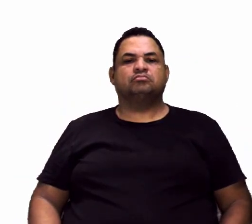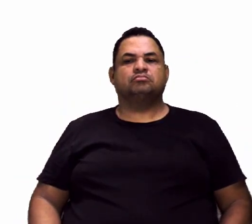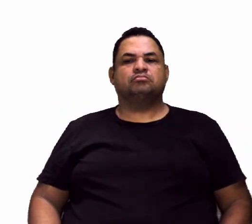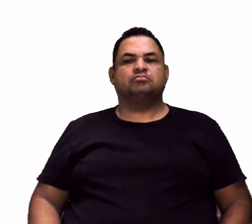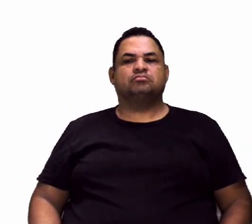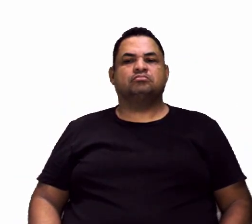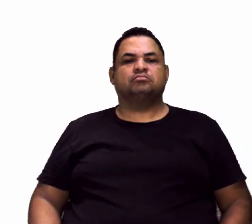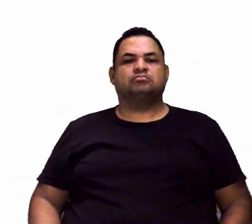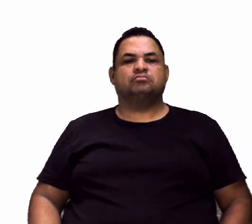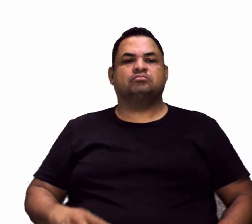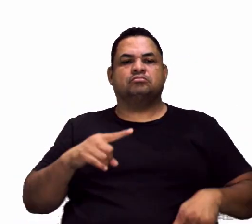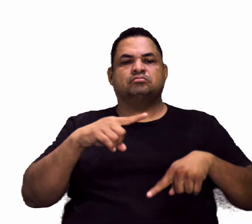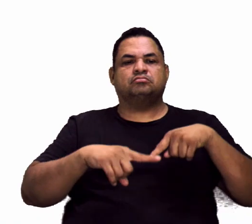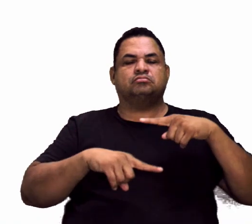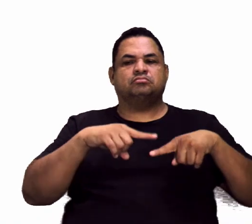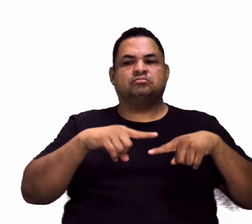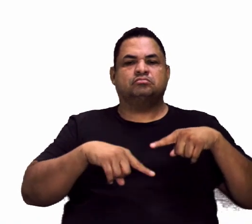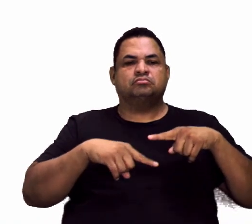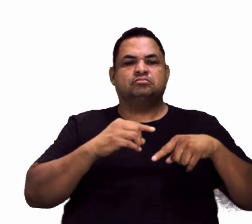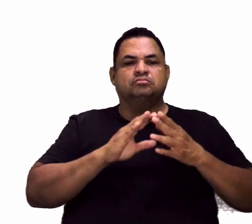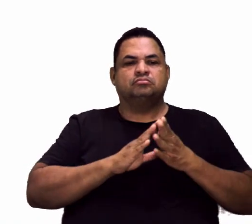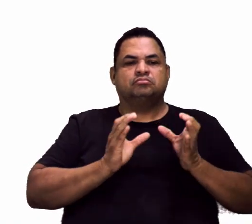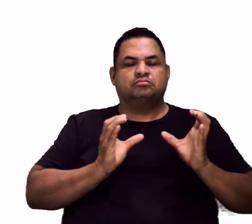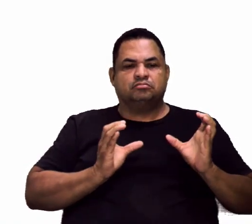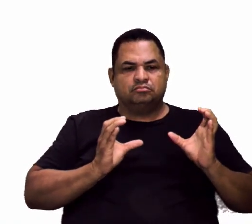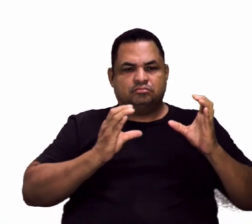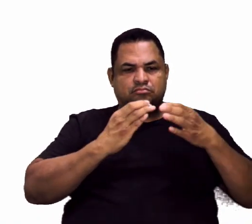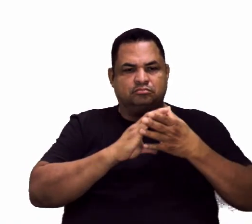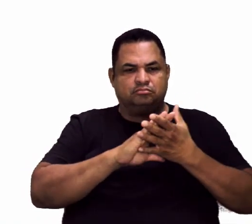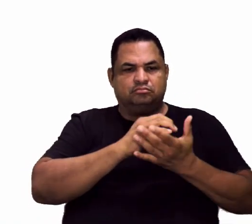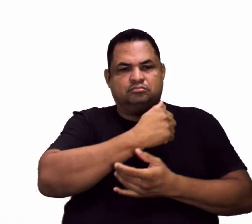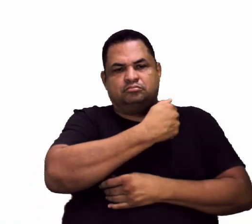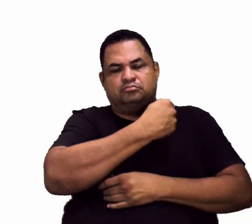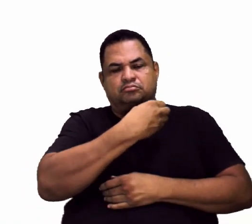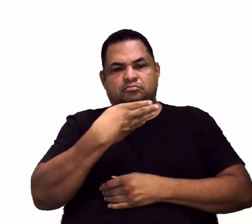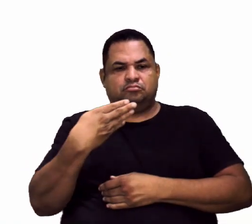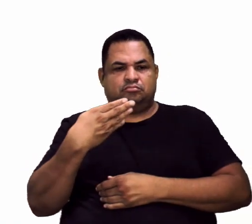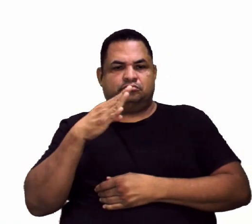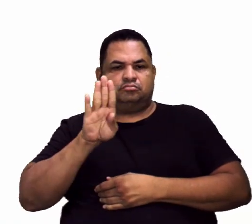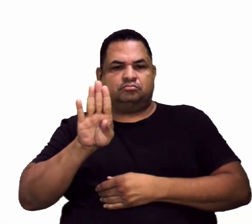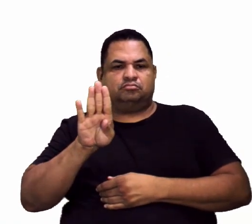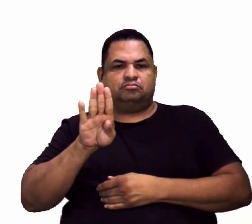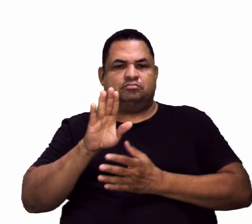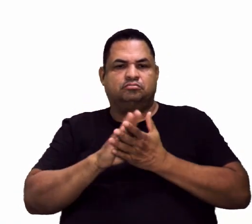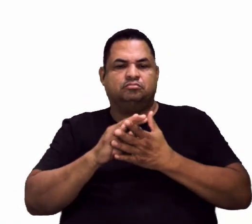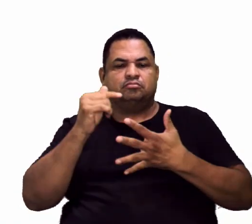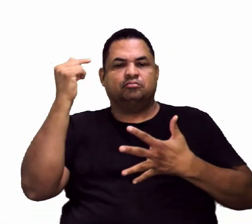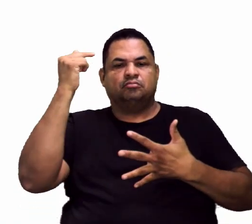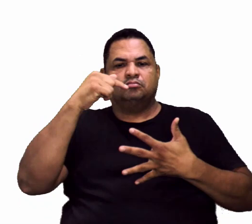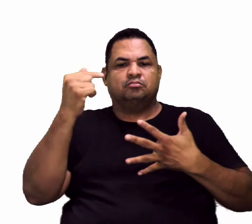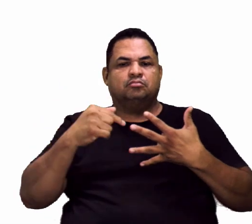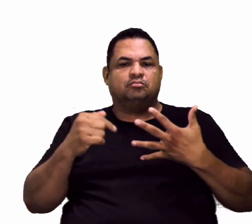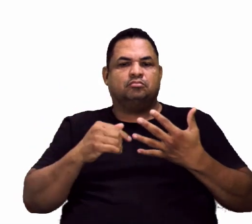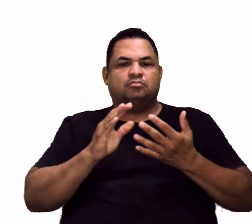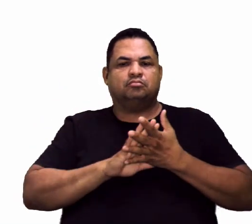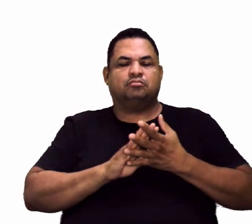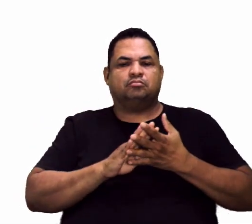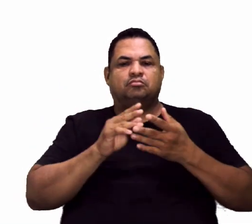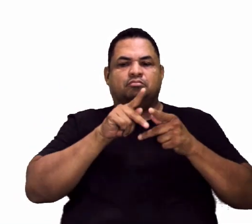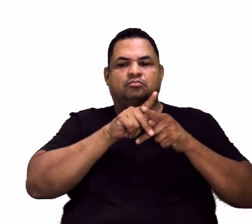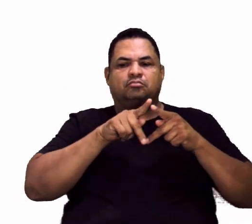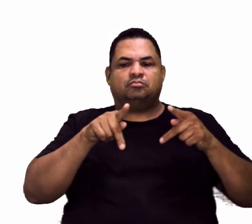Os elementos do grupo 4B da classificação